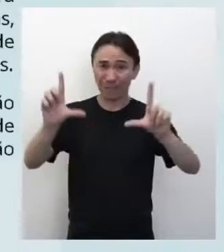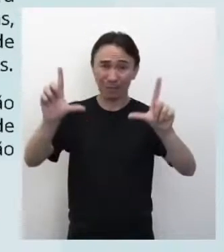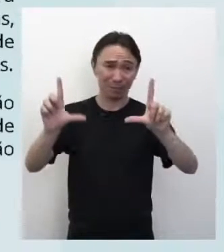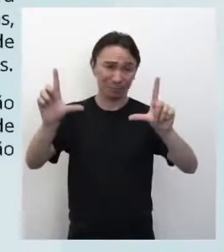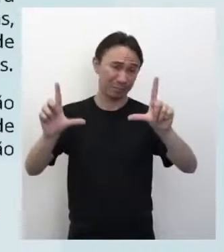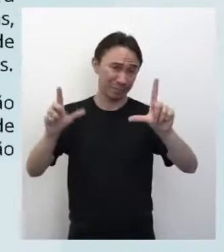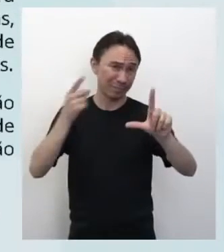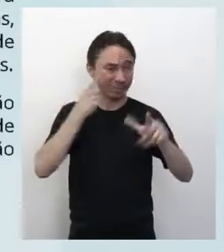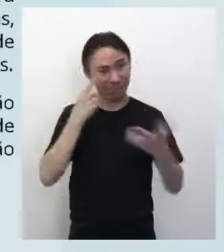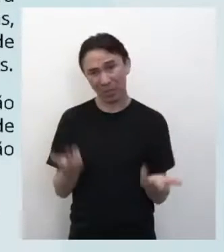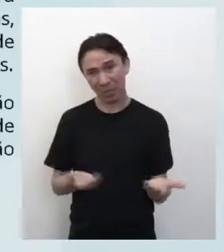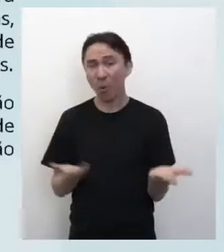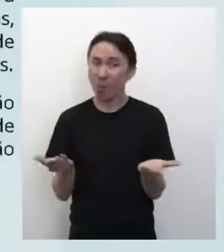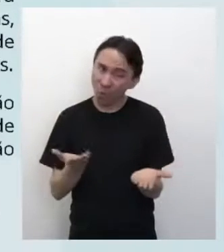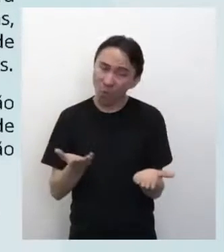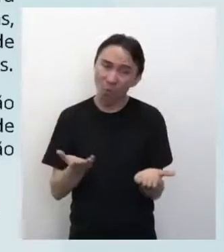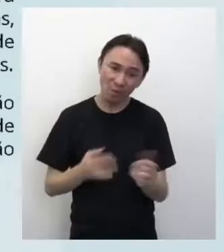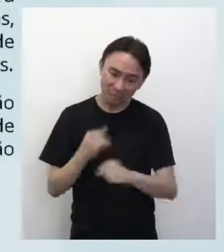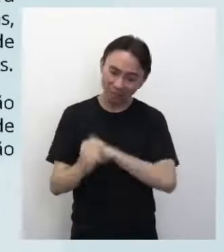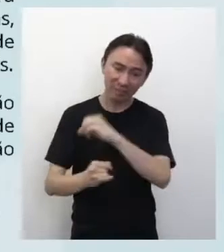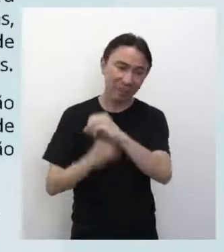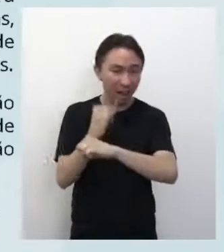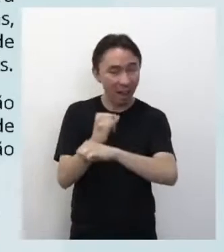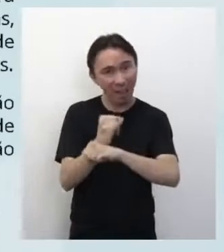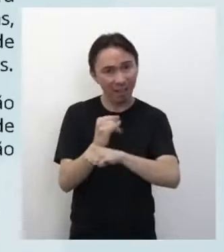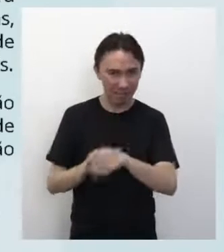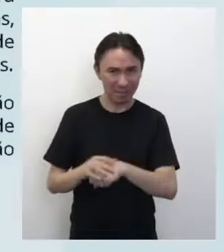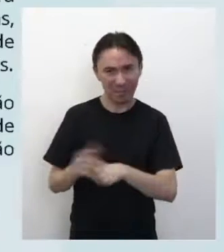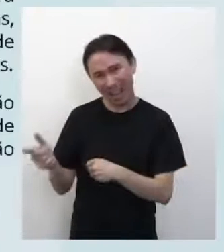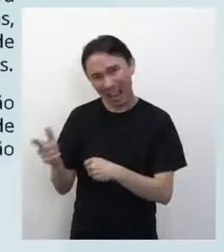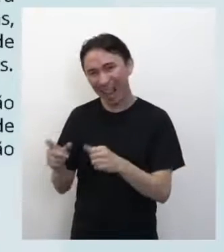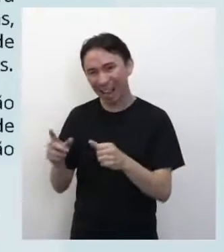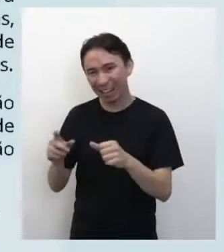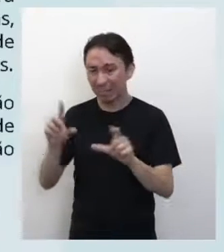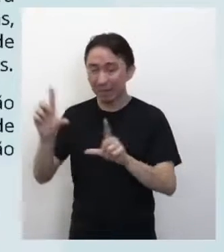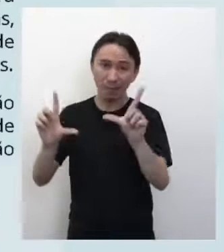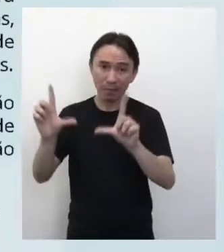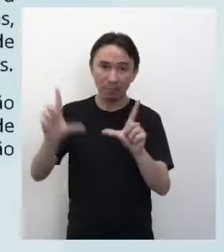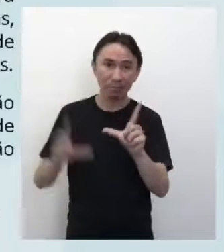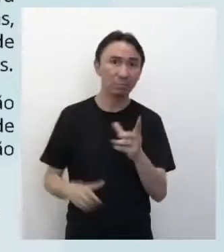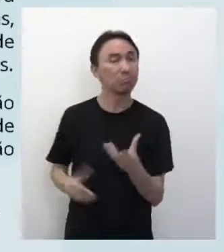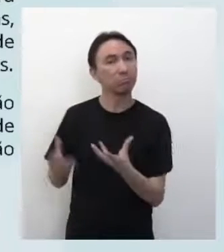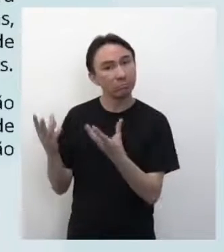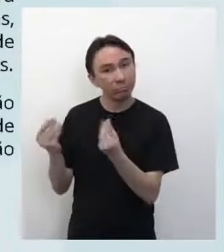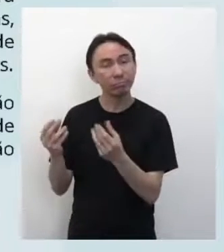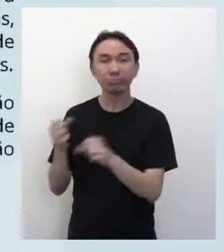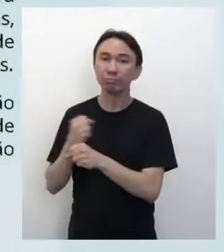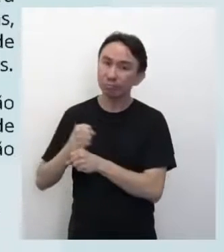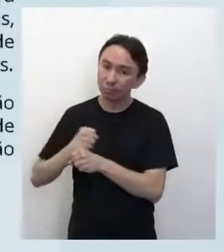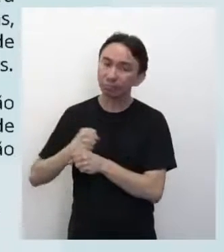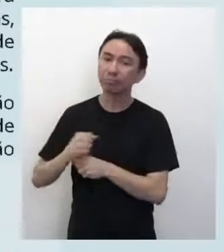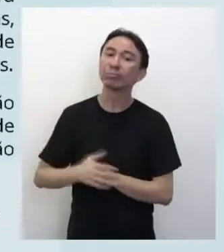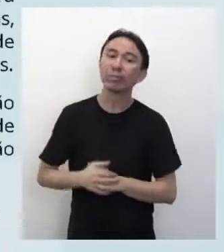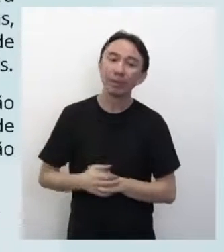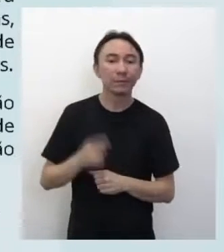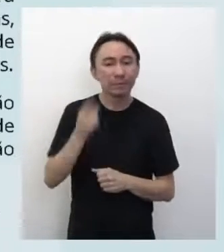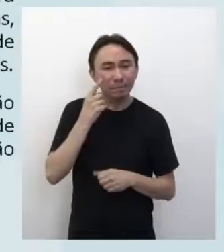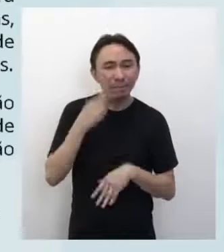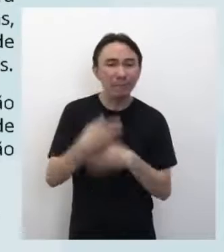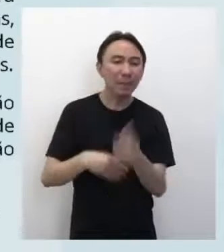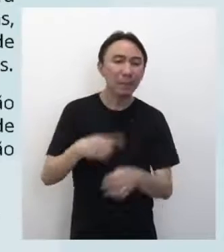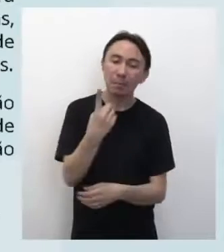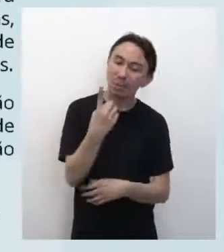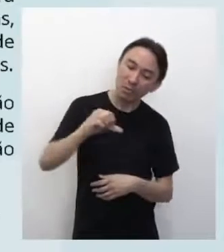lógico, hoje é a internet, mas a TV, ela reinou por muito tempo. Na década de 90, praticamente não existia mais os circos-teatros em atividades